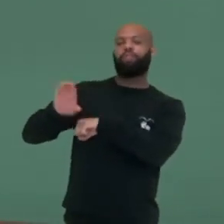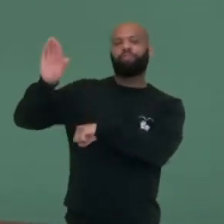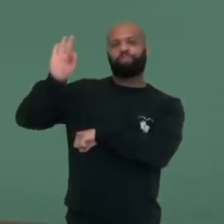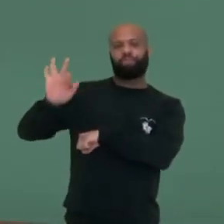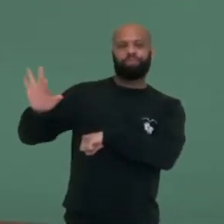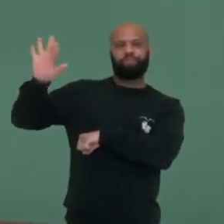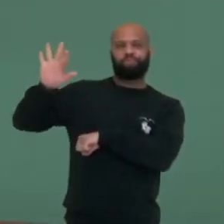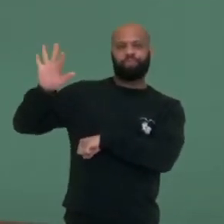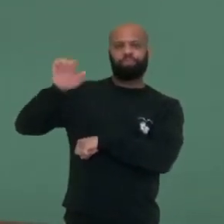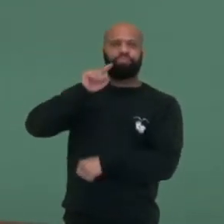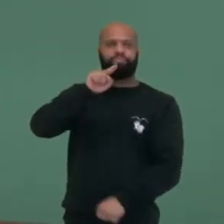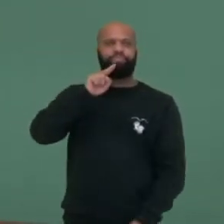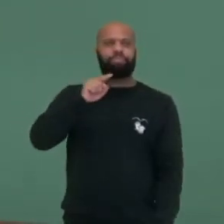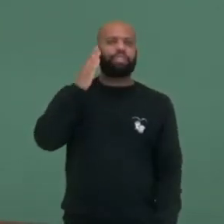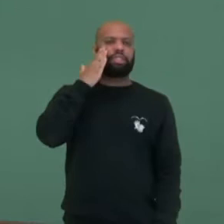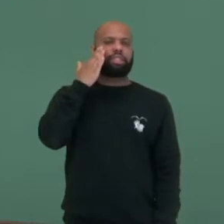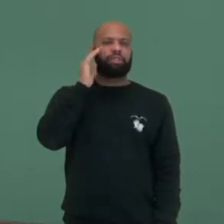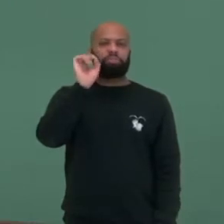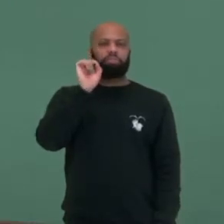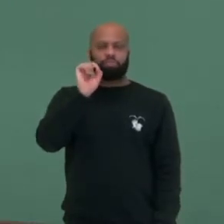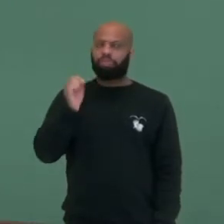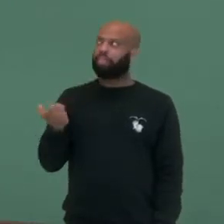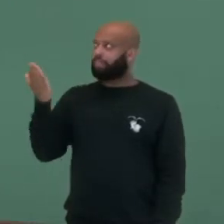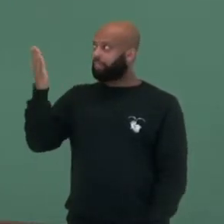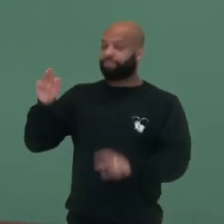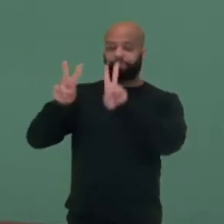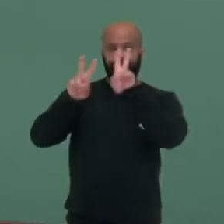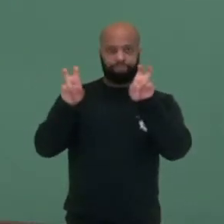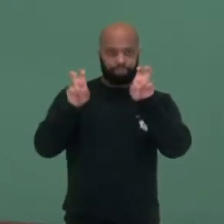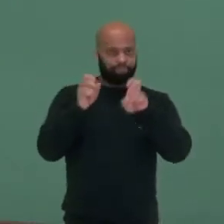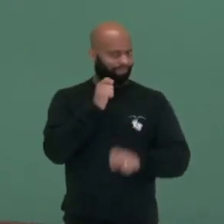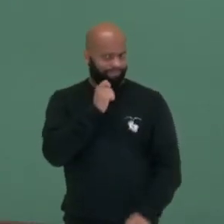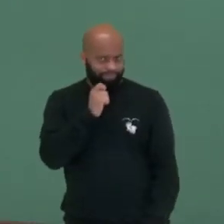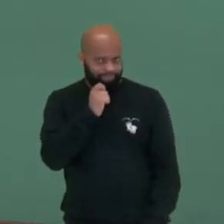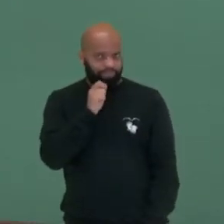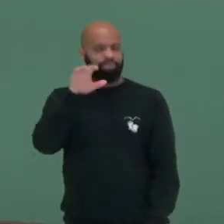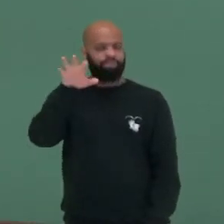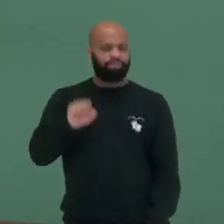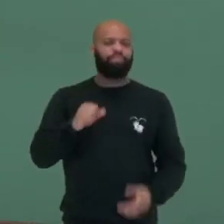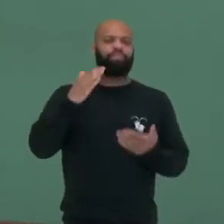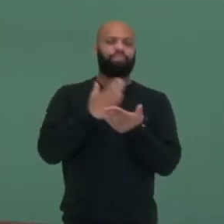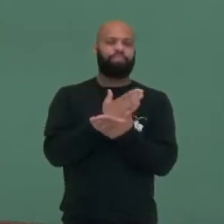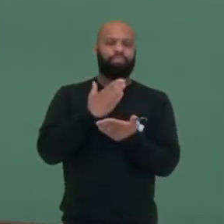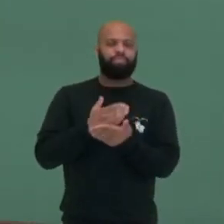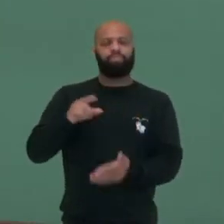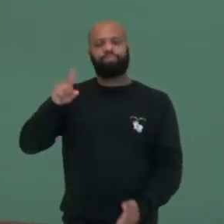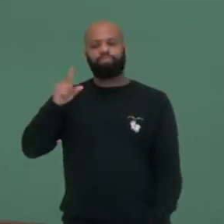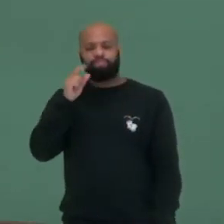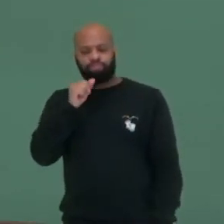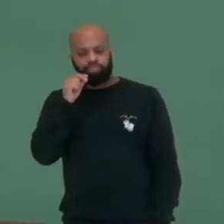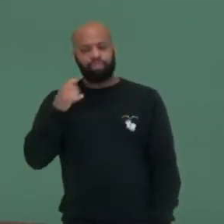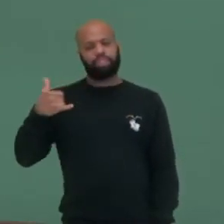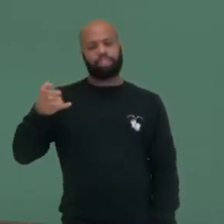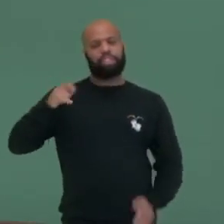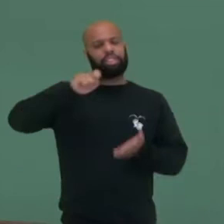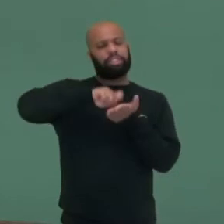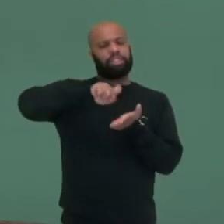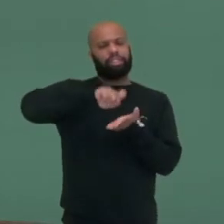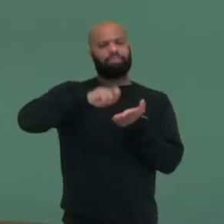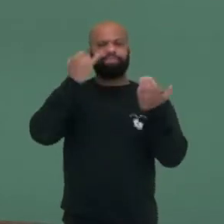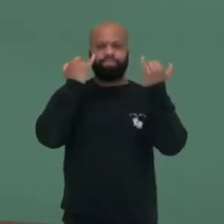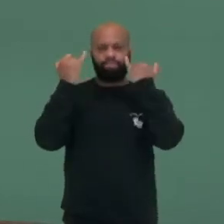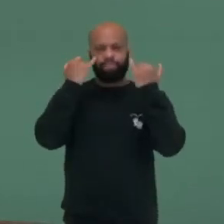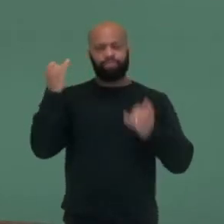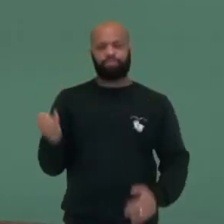Constituição. Tá por dentro do que é este assunto? Não! Pegue caderno, lápis, caneta, anote as